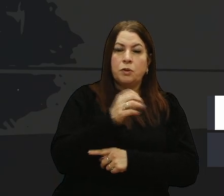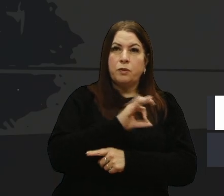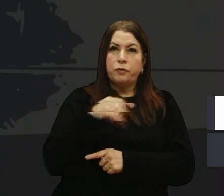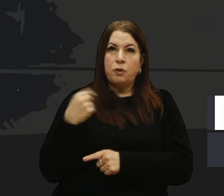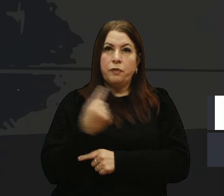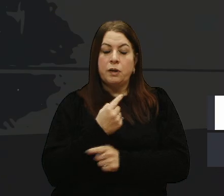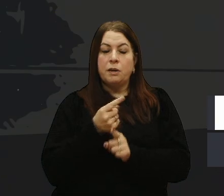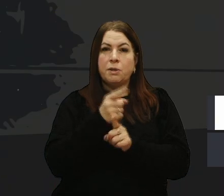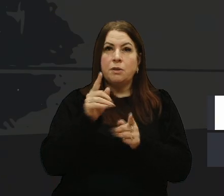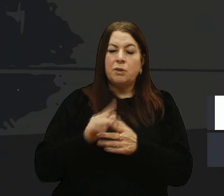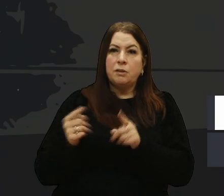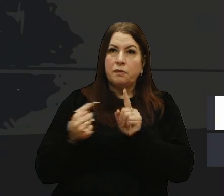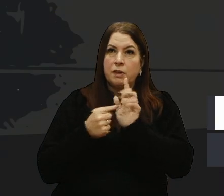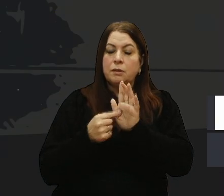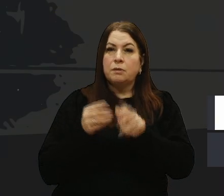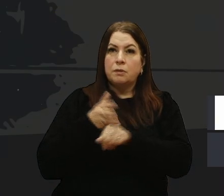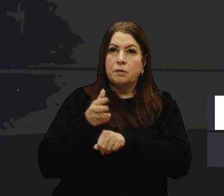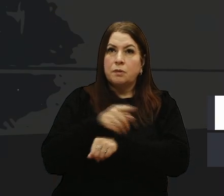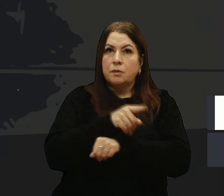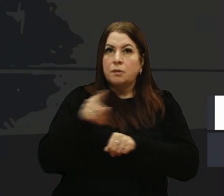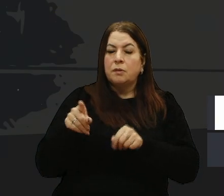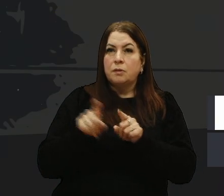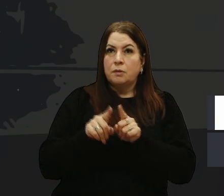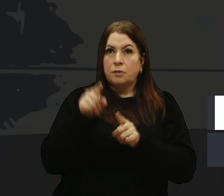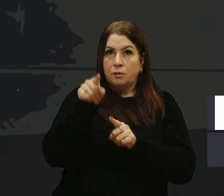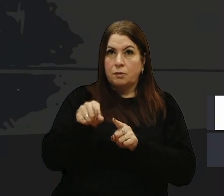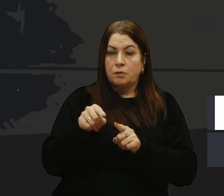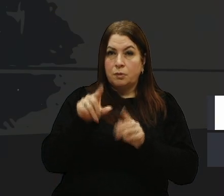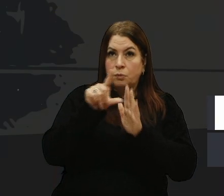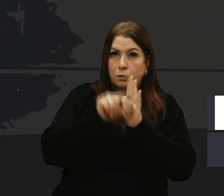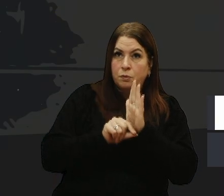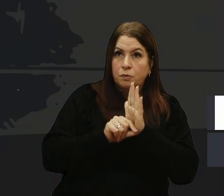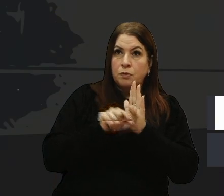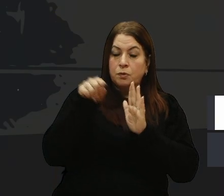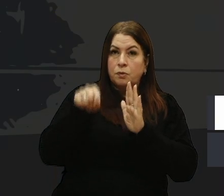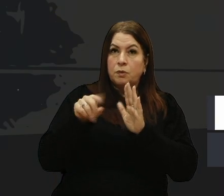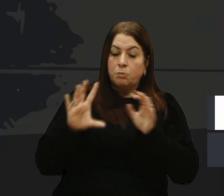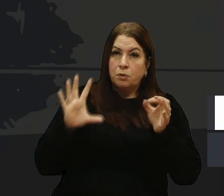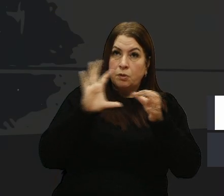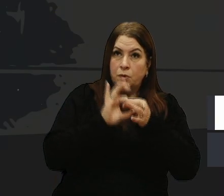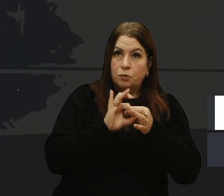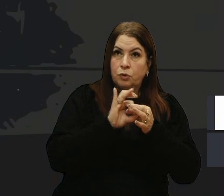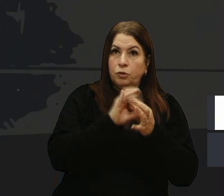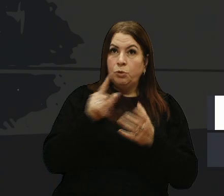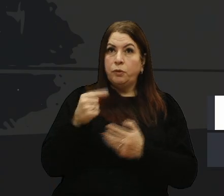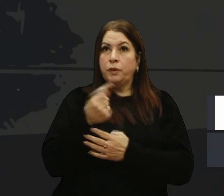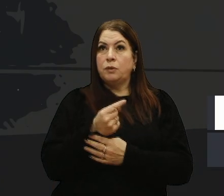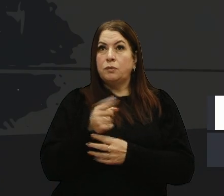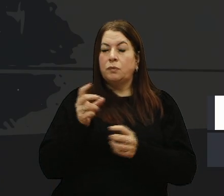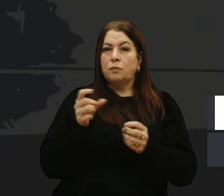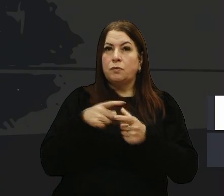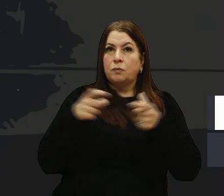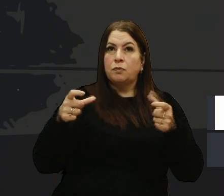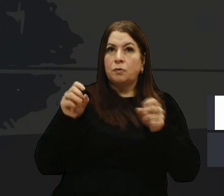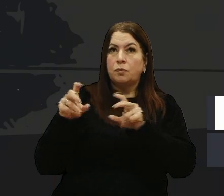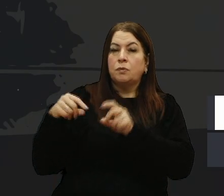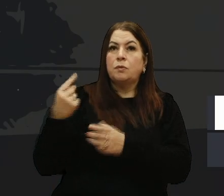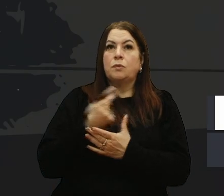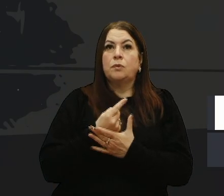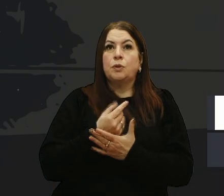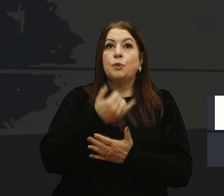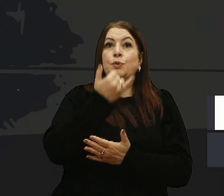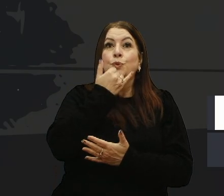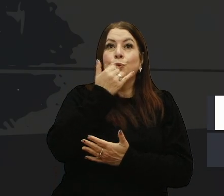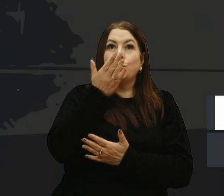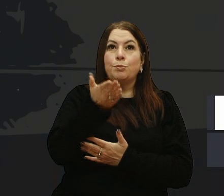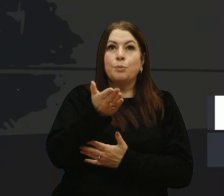mais. Futura participação deu uma queda. Isso está linkado principalmente ao volume de vendas. Desculpa, eu